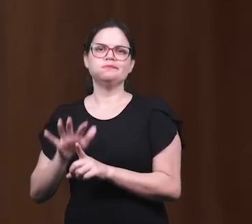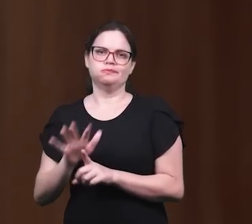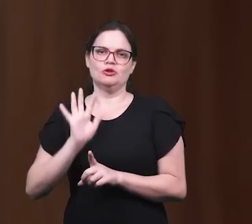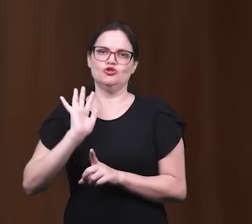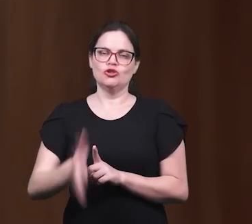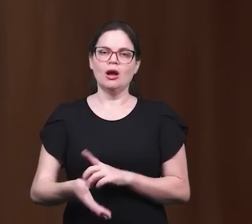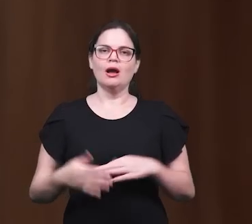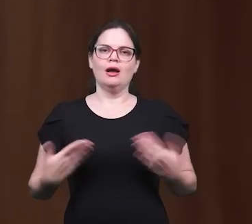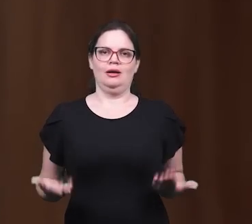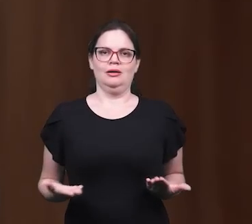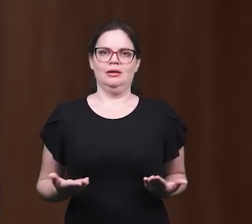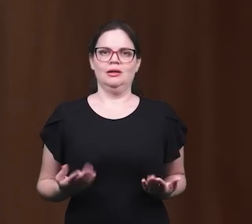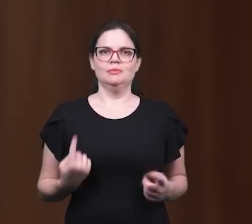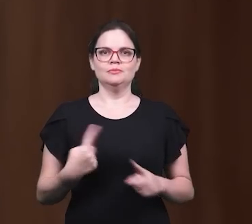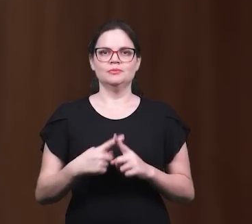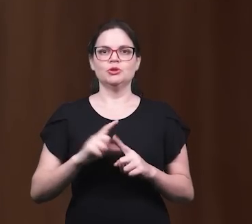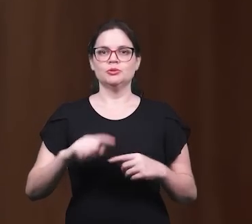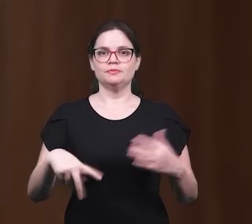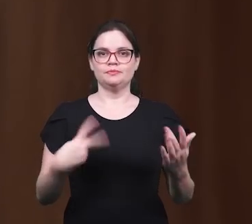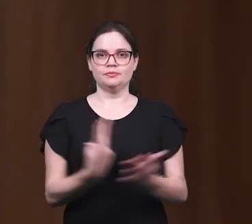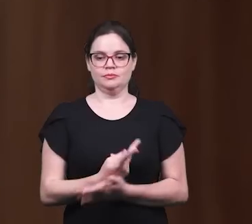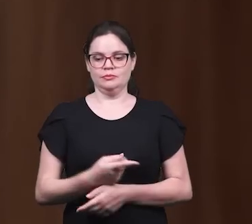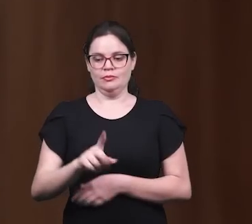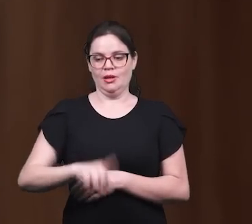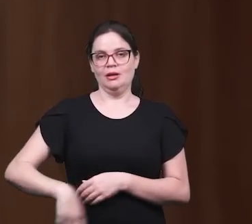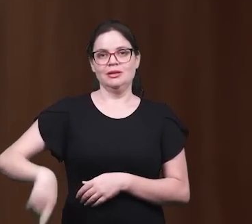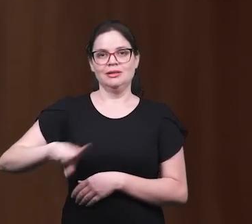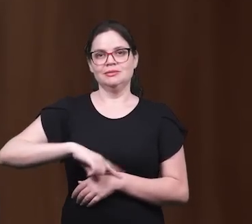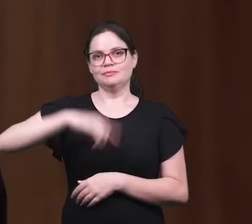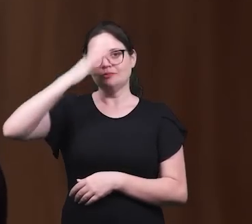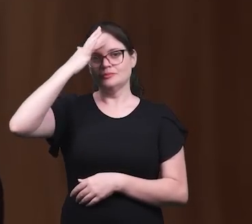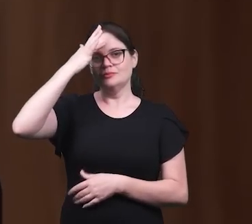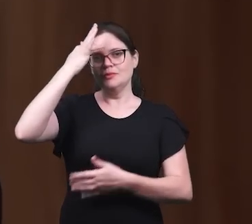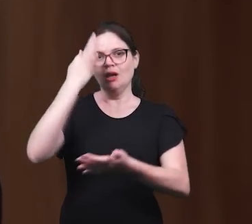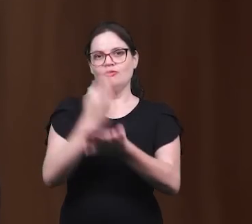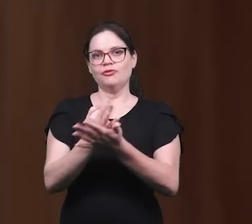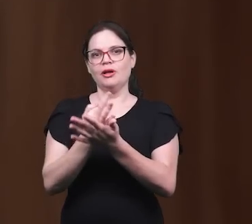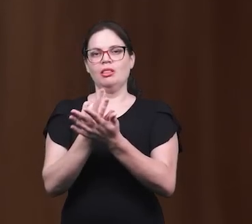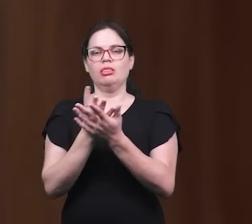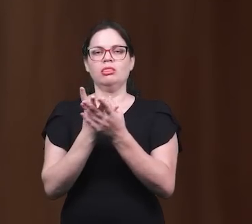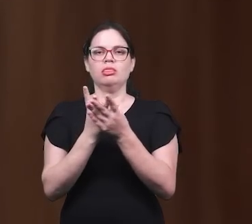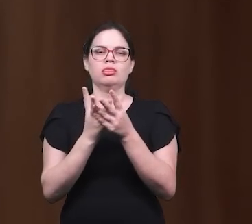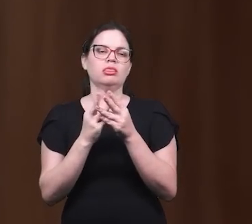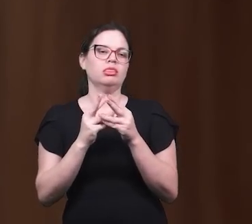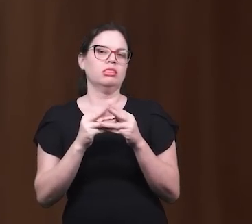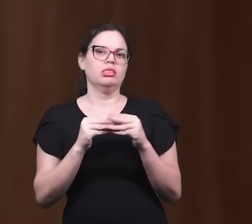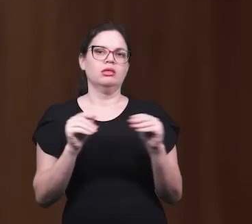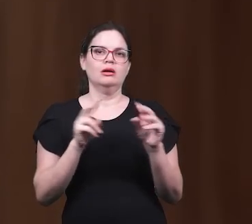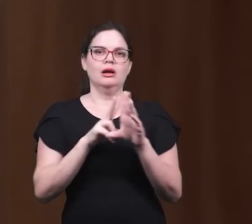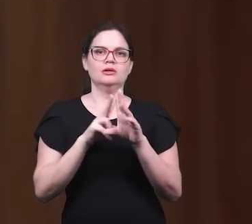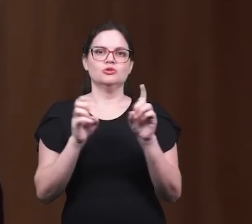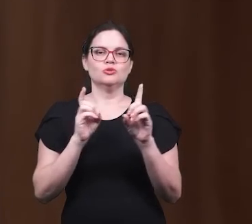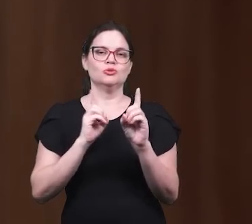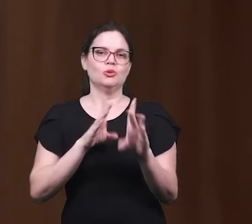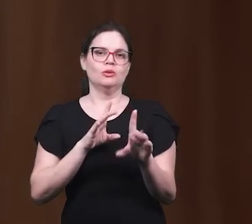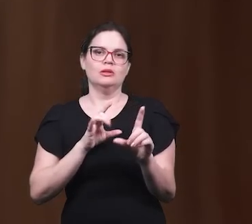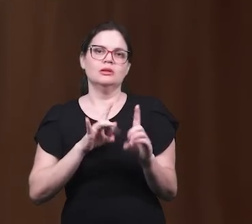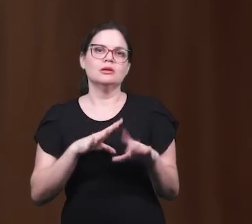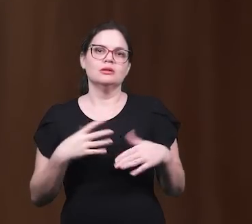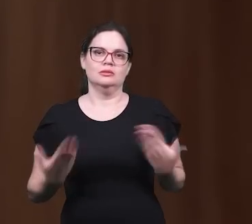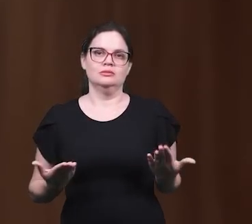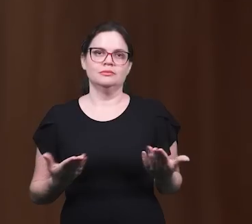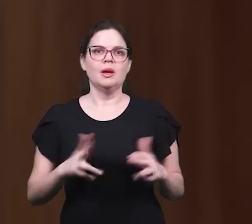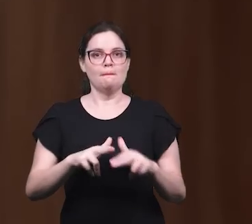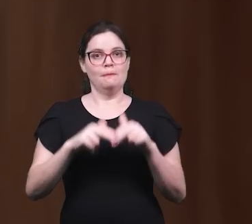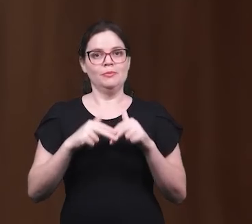de fazer com que os domésticos da fé deixem de crer na doutrina que é gerada pelo Espírito